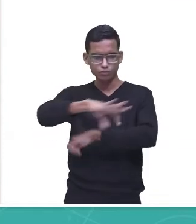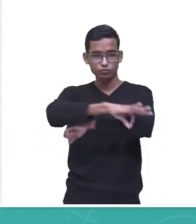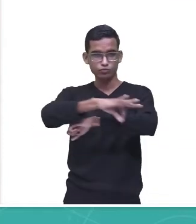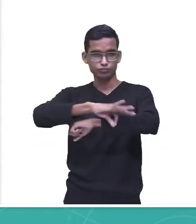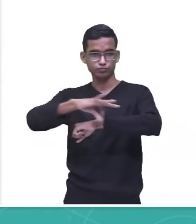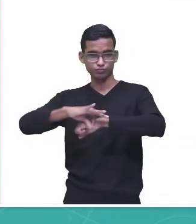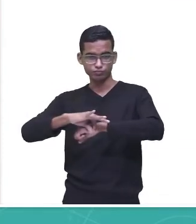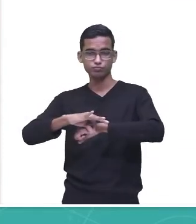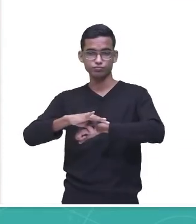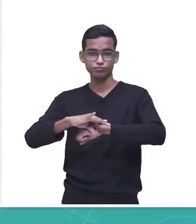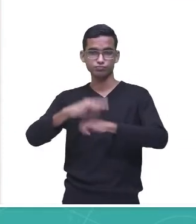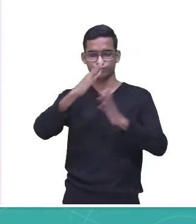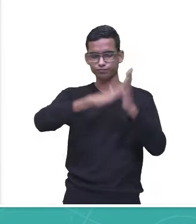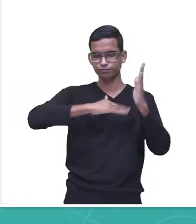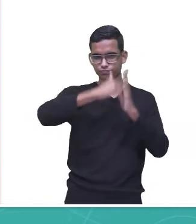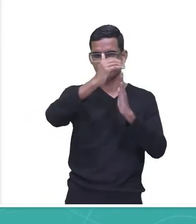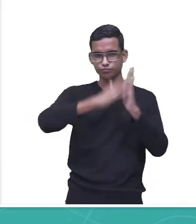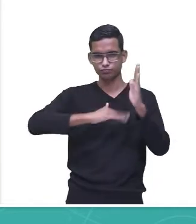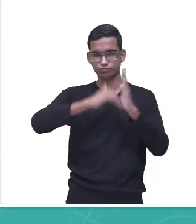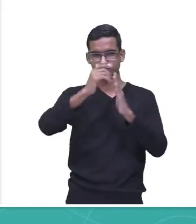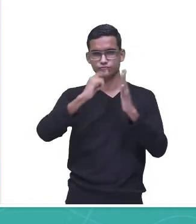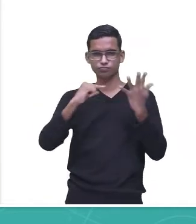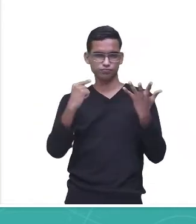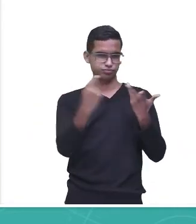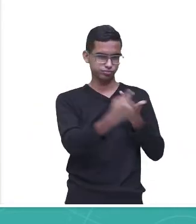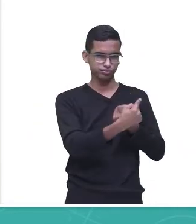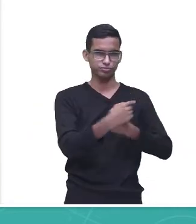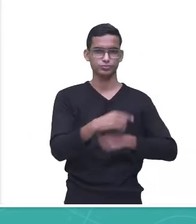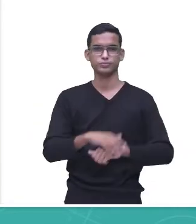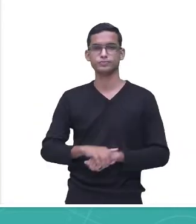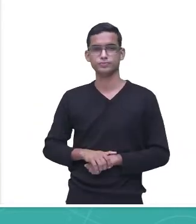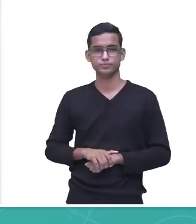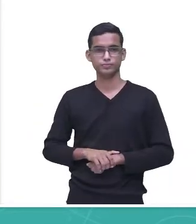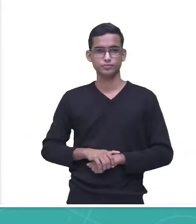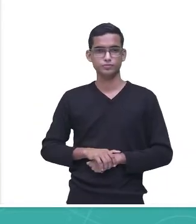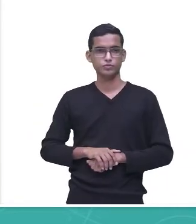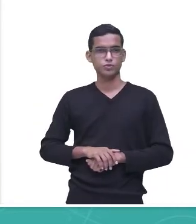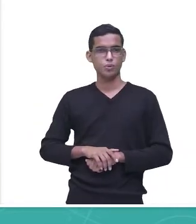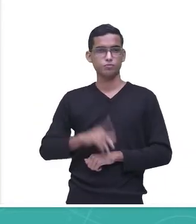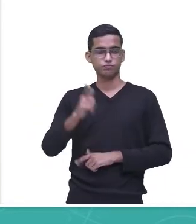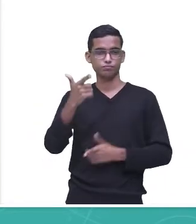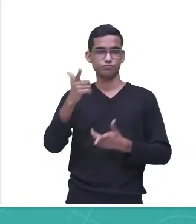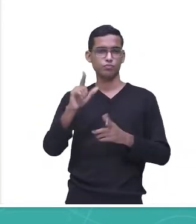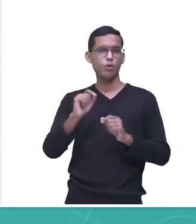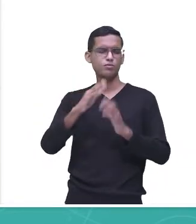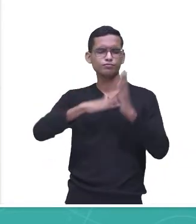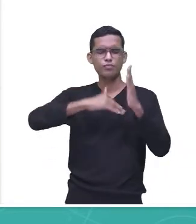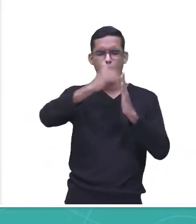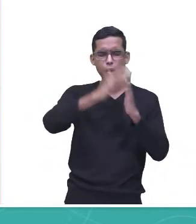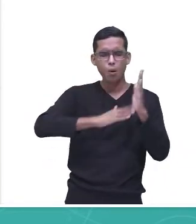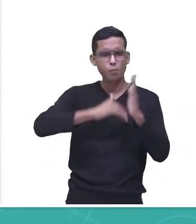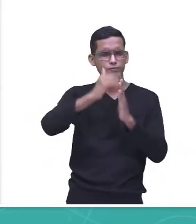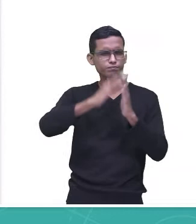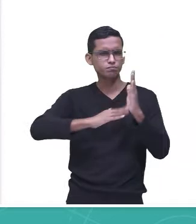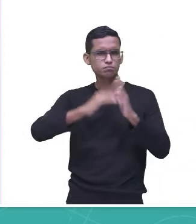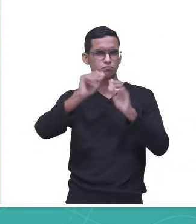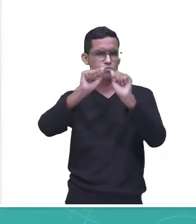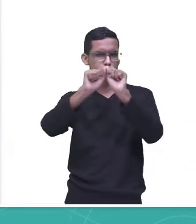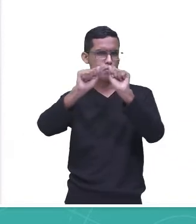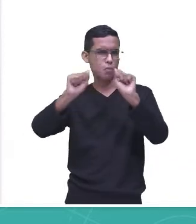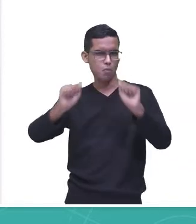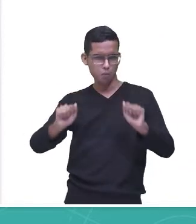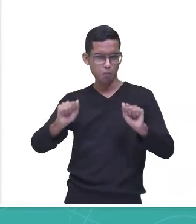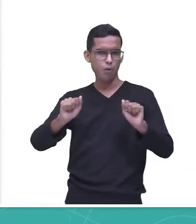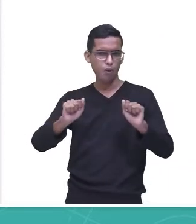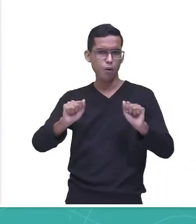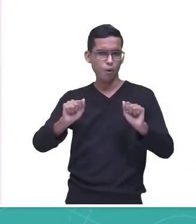românica. Bem, temas bíblicos e religiosos marcam a pintura românica. Geralmente,